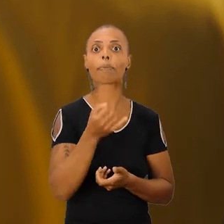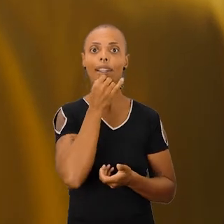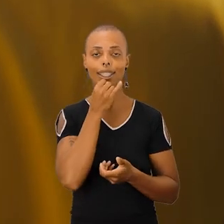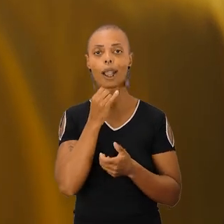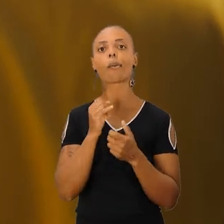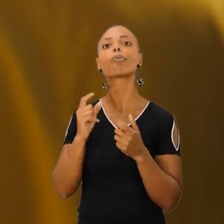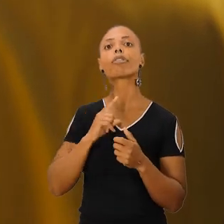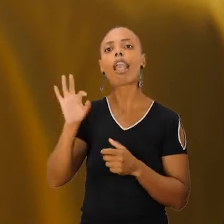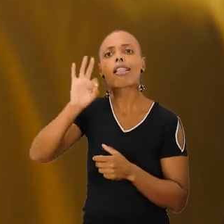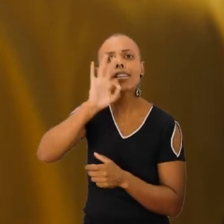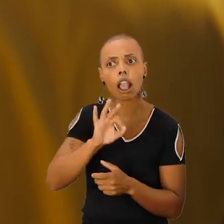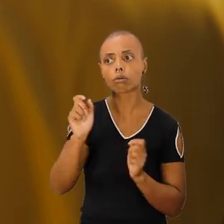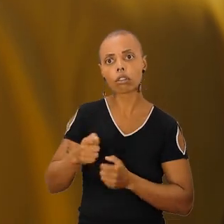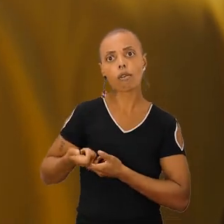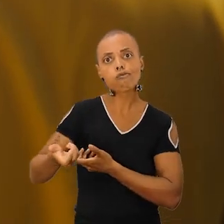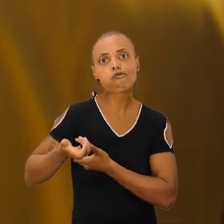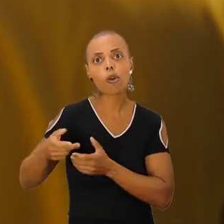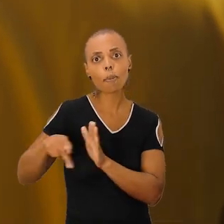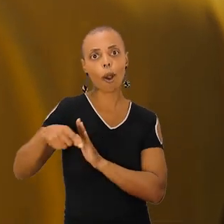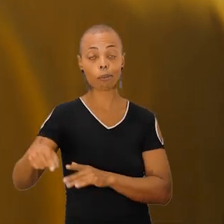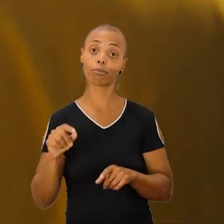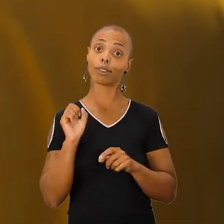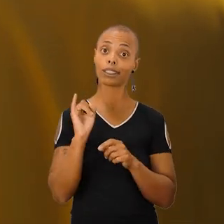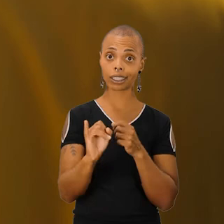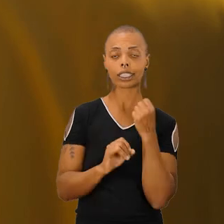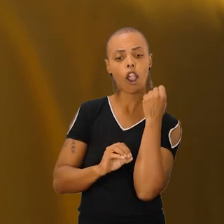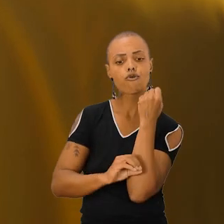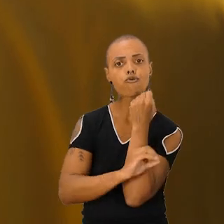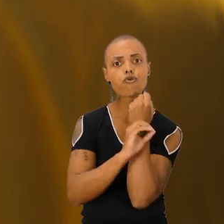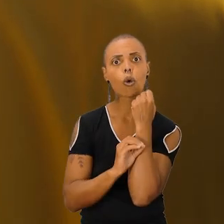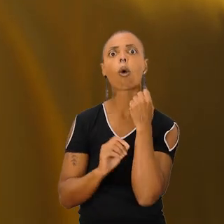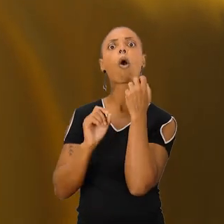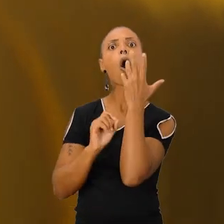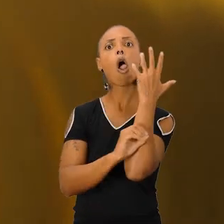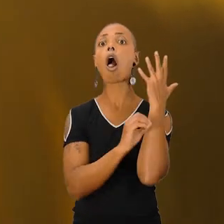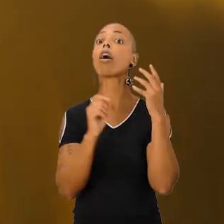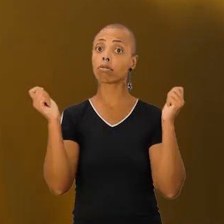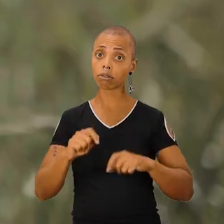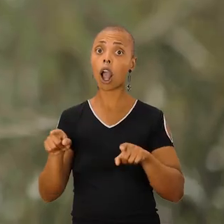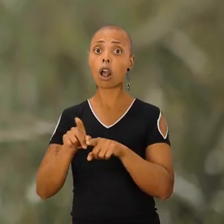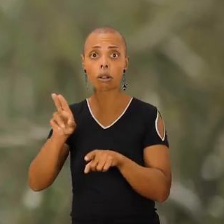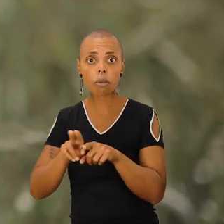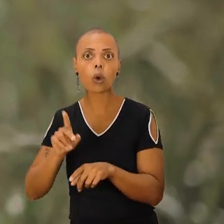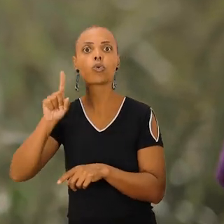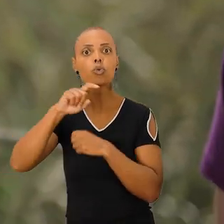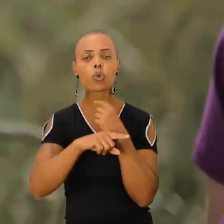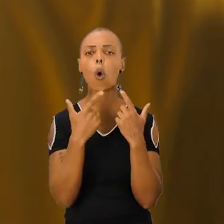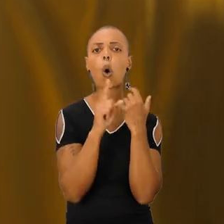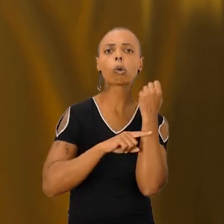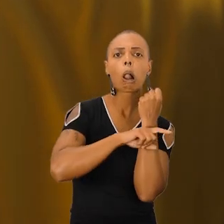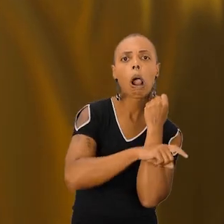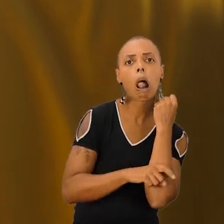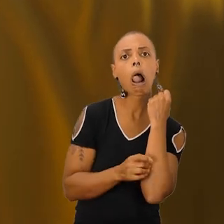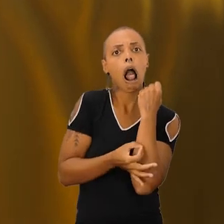insetos, a gente pode usar os inseticidas. Para combater os fungos, podemos usar os fungicidas. Para as ervas daninhas, podemos usar os